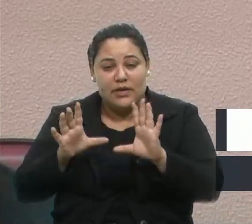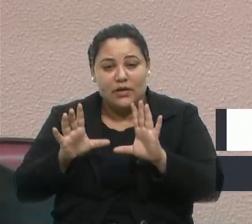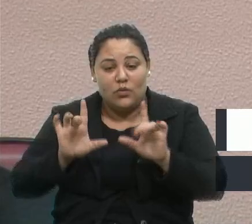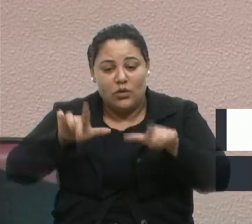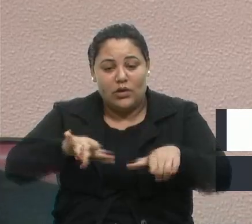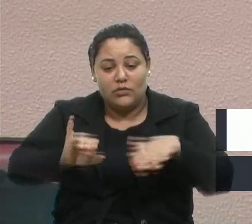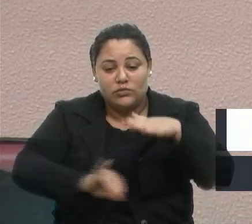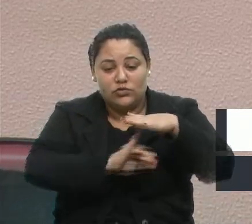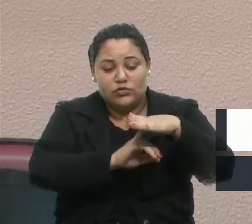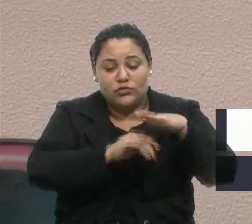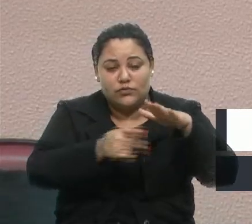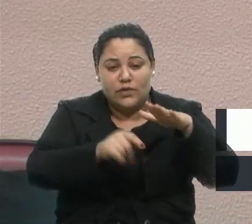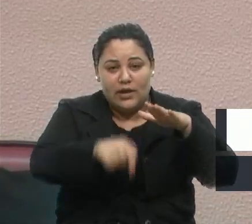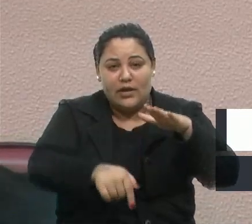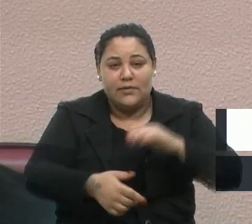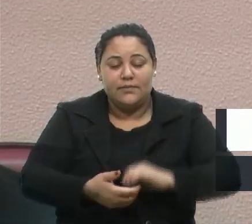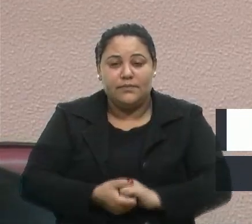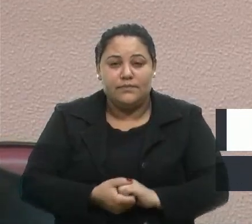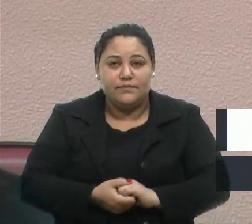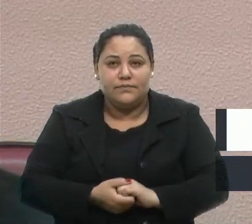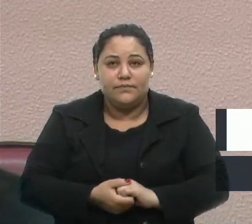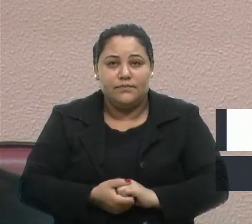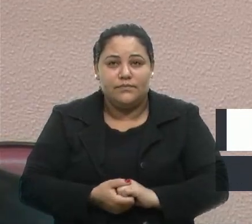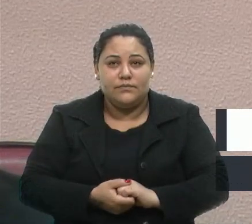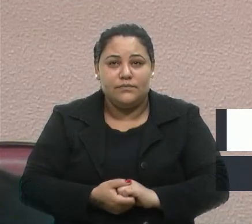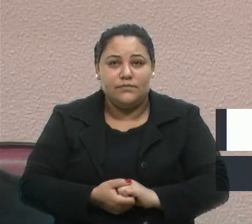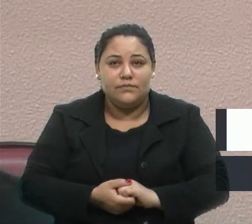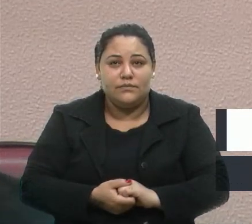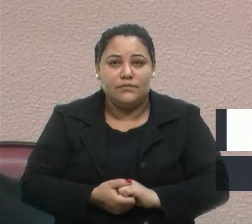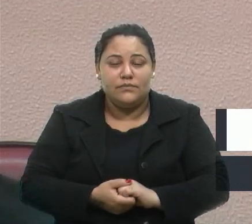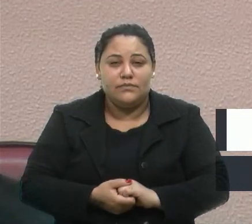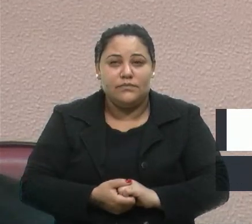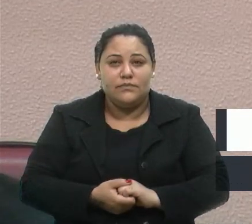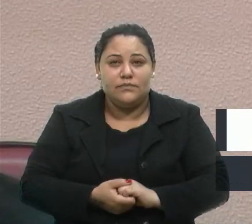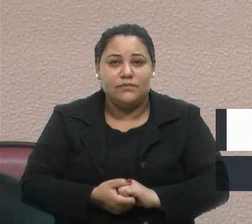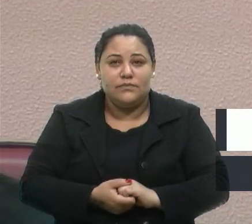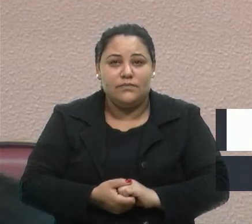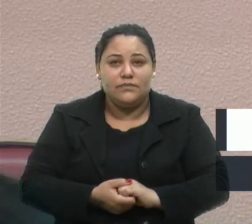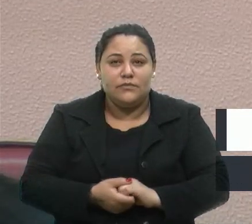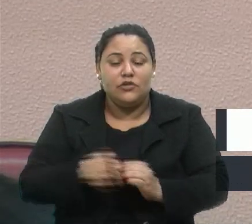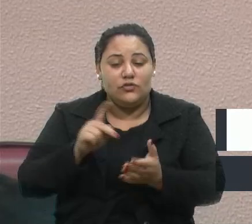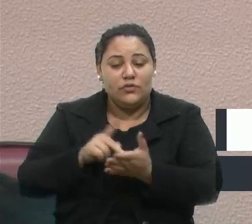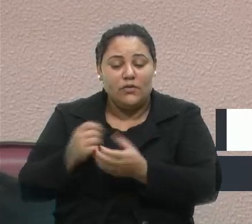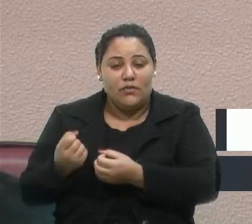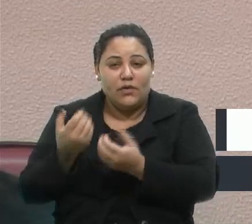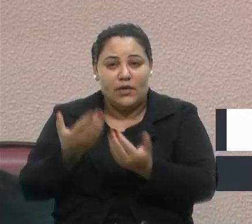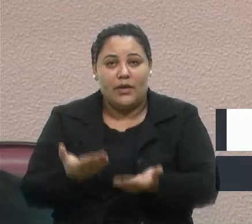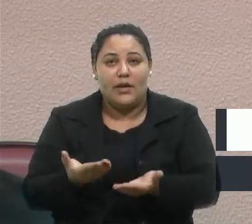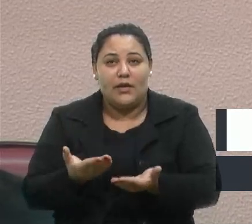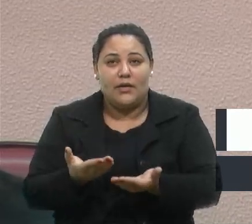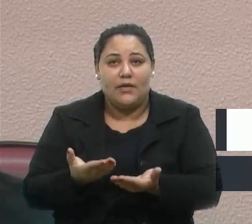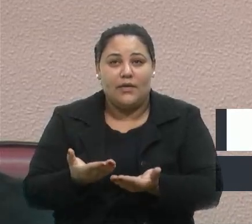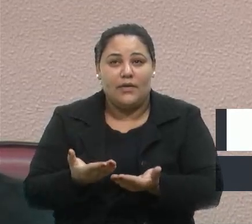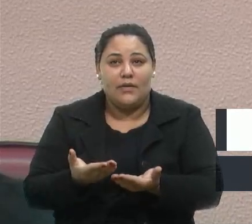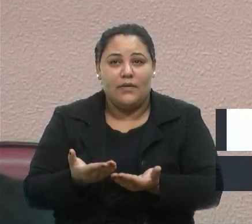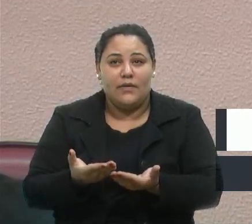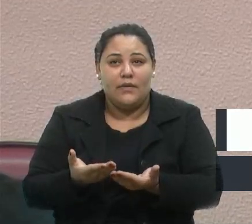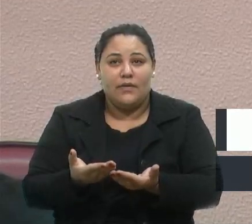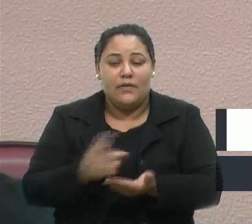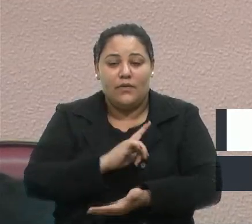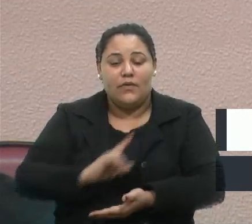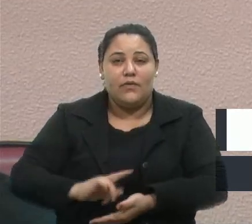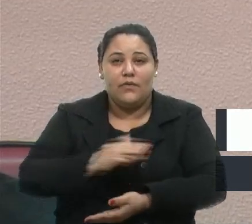Federal. Depois do recesso, no recesso ali, para que de fato foi entregue, porque o governo federal